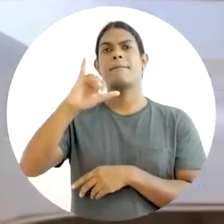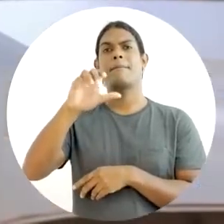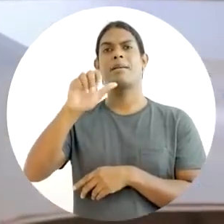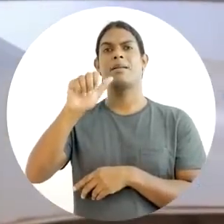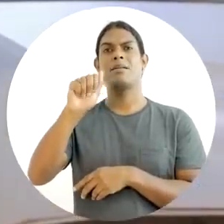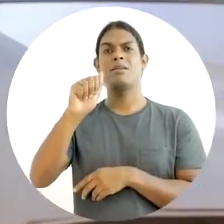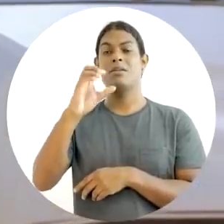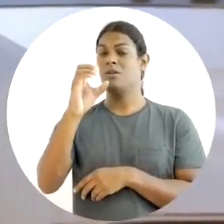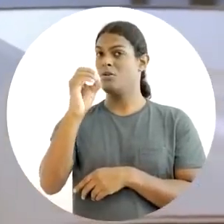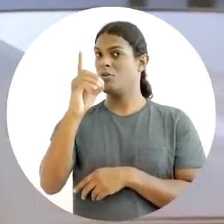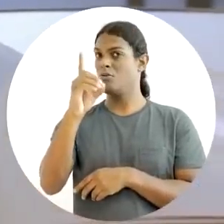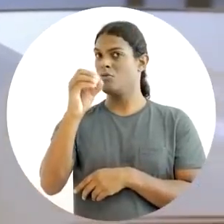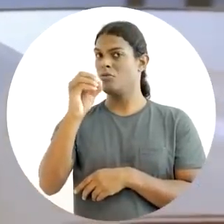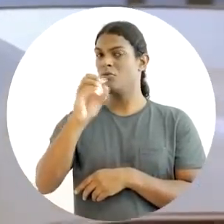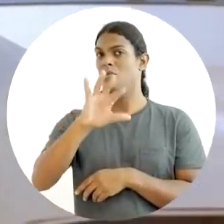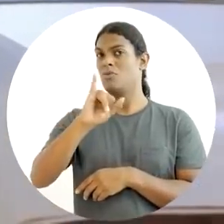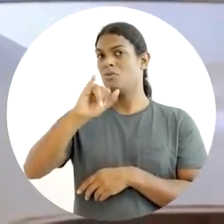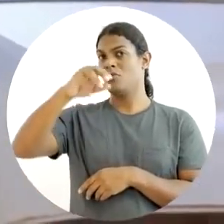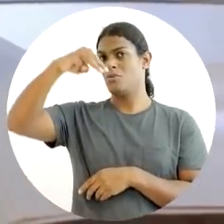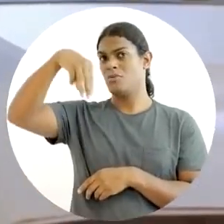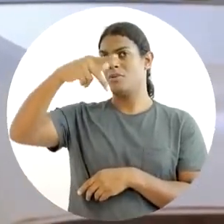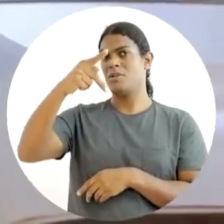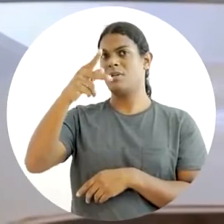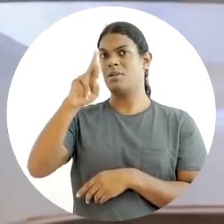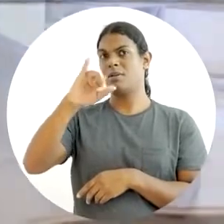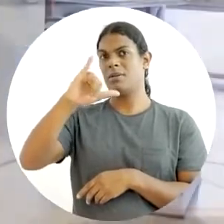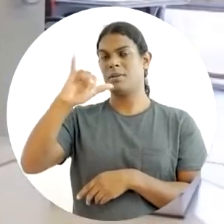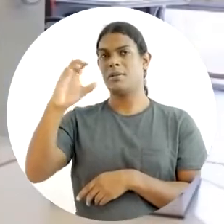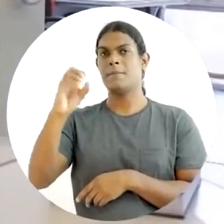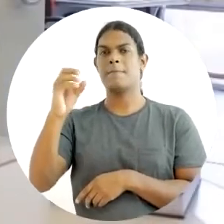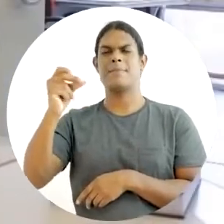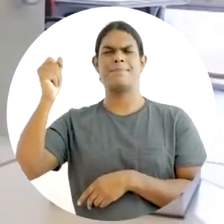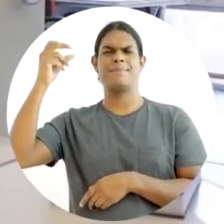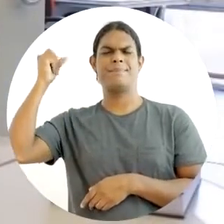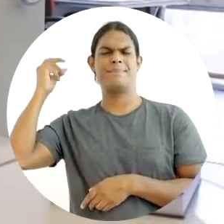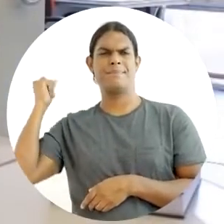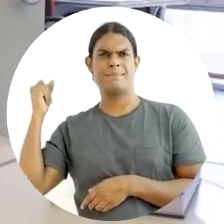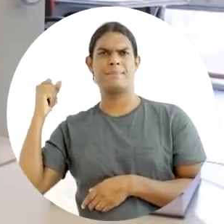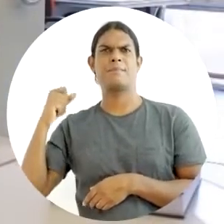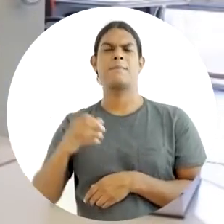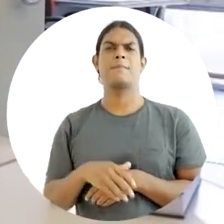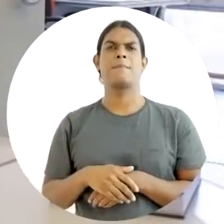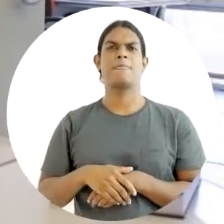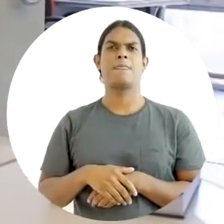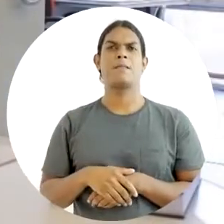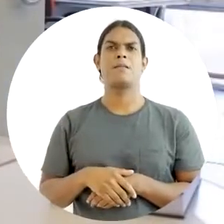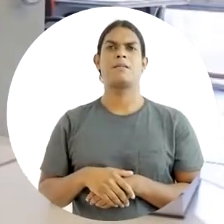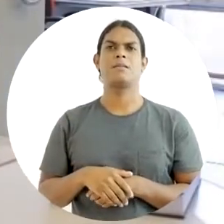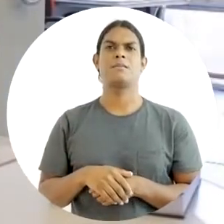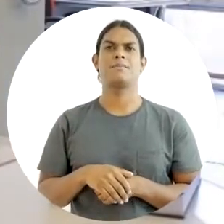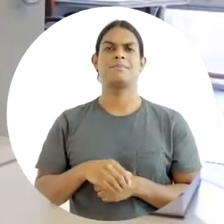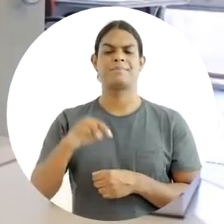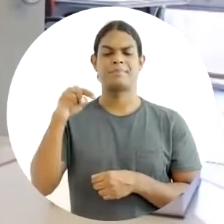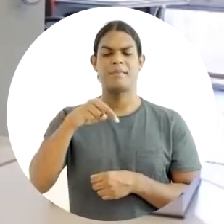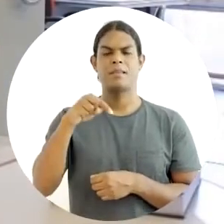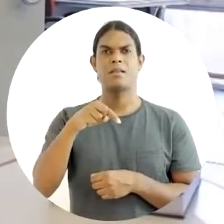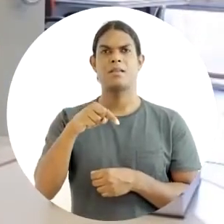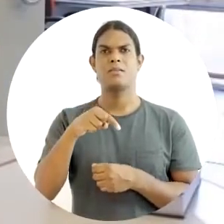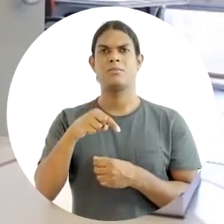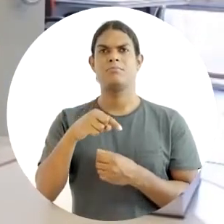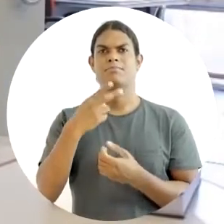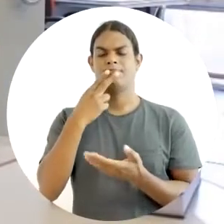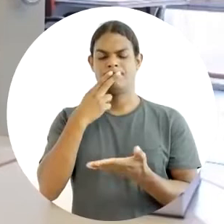nós temos que ler o item em si, visto que ela não é envolvida, não